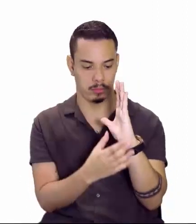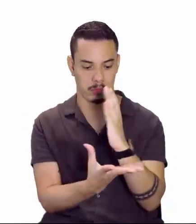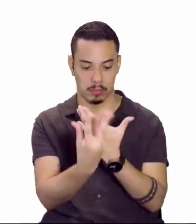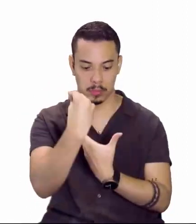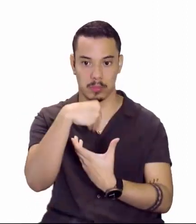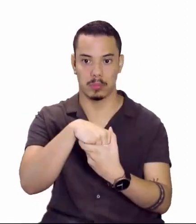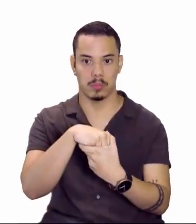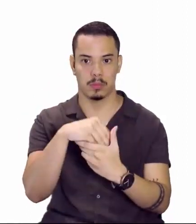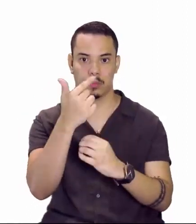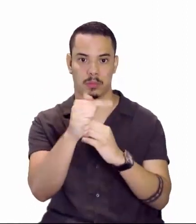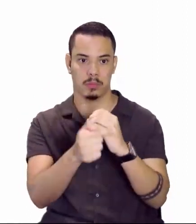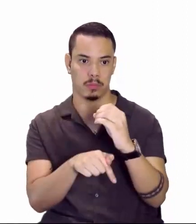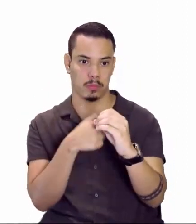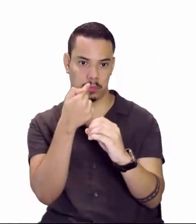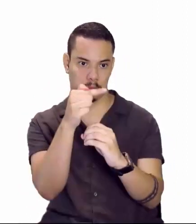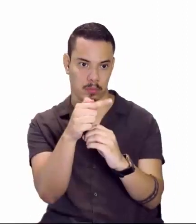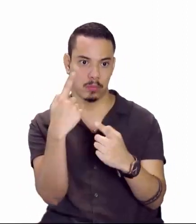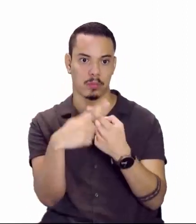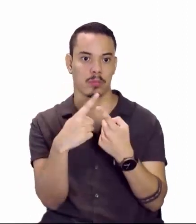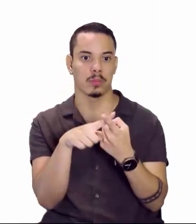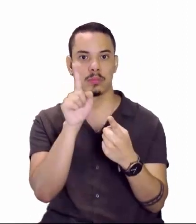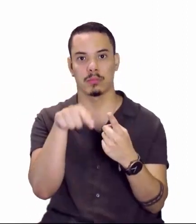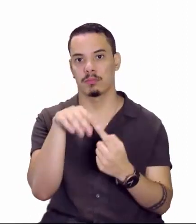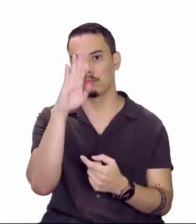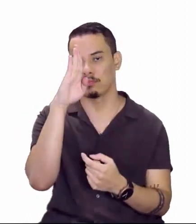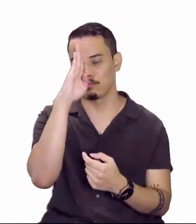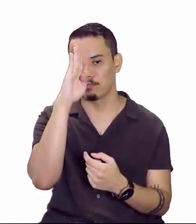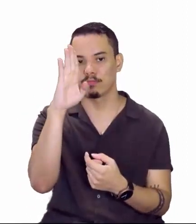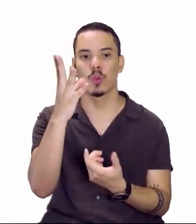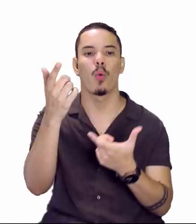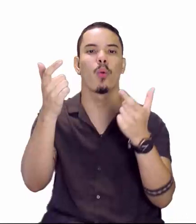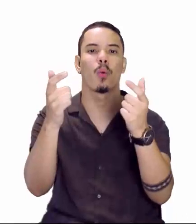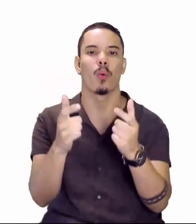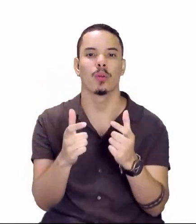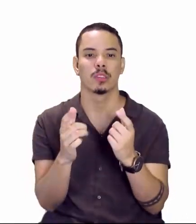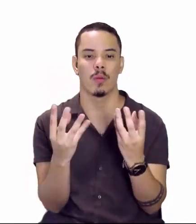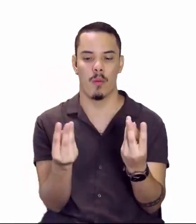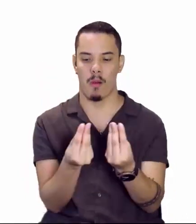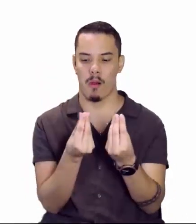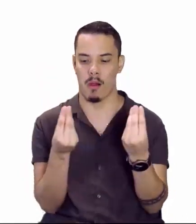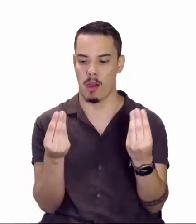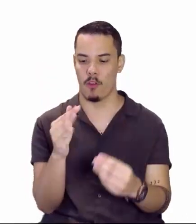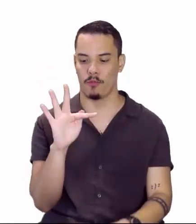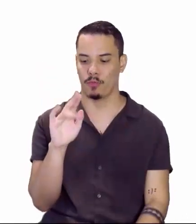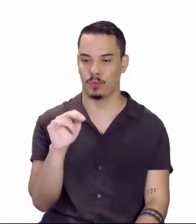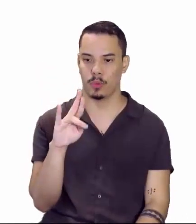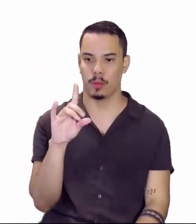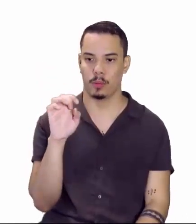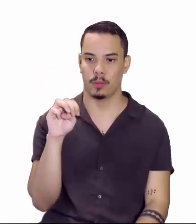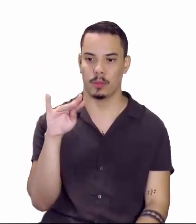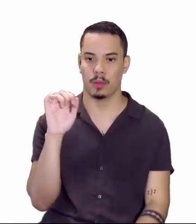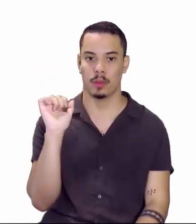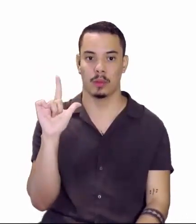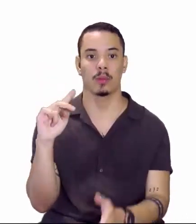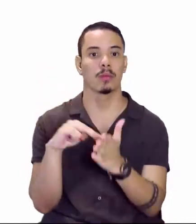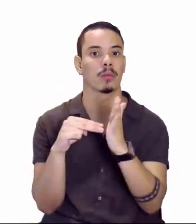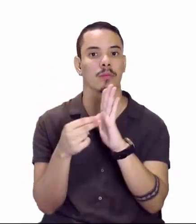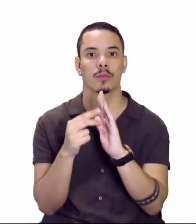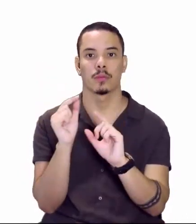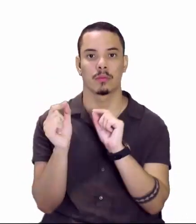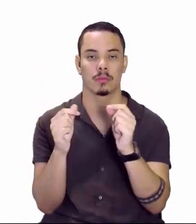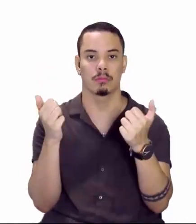externo do átomo, isso no estado fundamental. Quando a gente fala no estado fundamental, nós